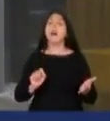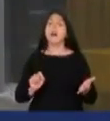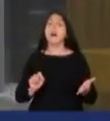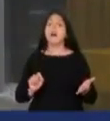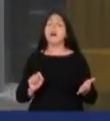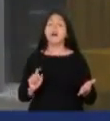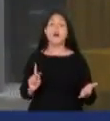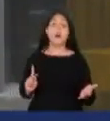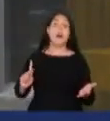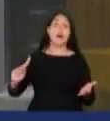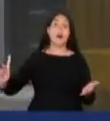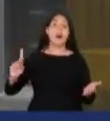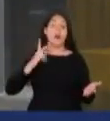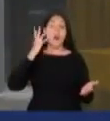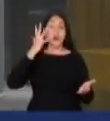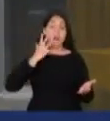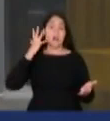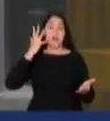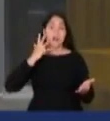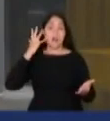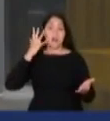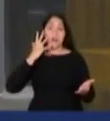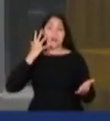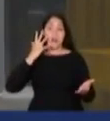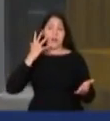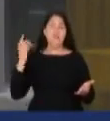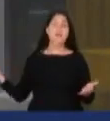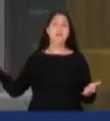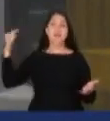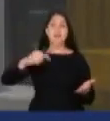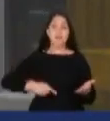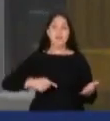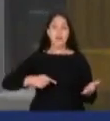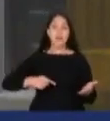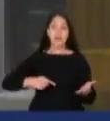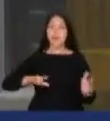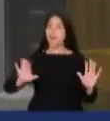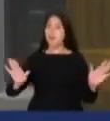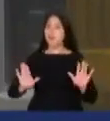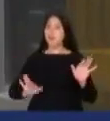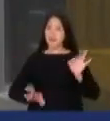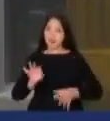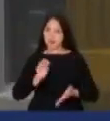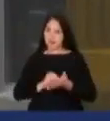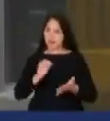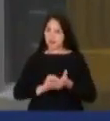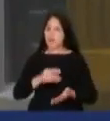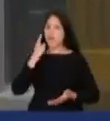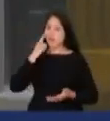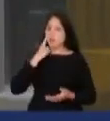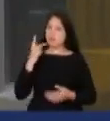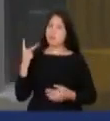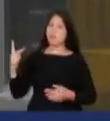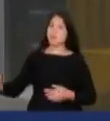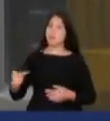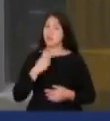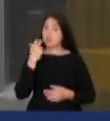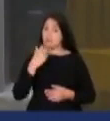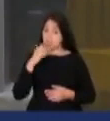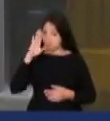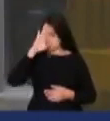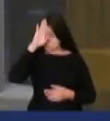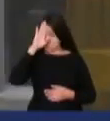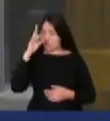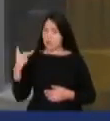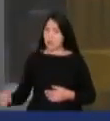palavras dele, quero usá-las aqui para não cometer injustiça. Veja bem o que disse o Boca Suja Jair Bolsonaro, que